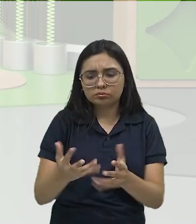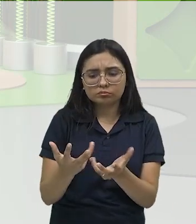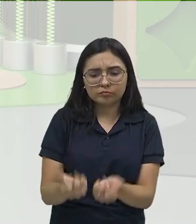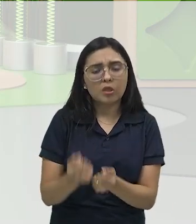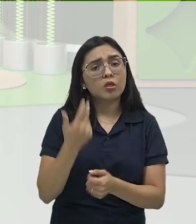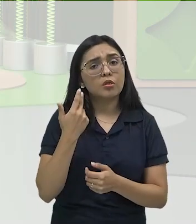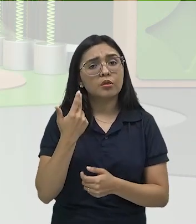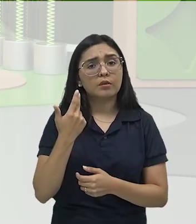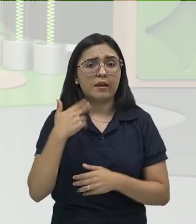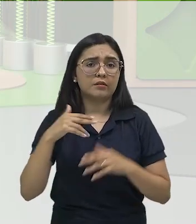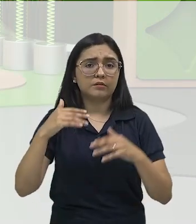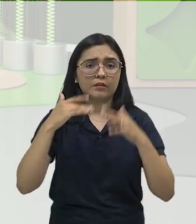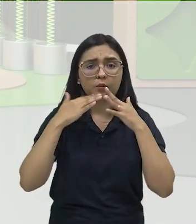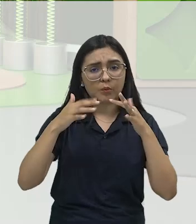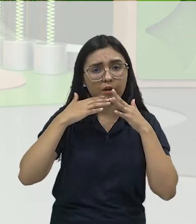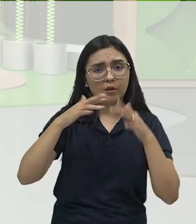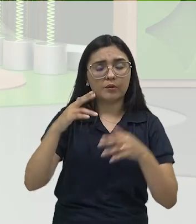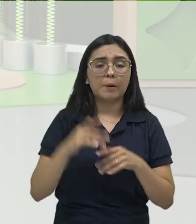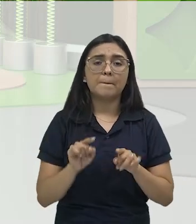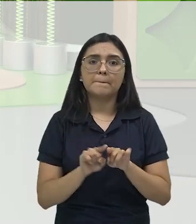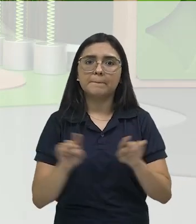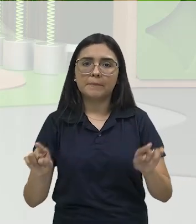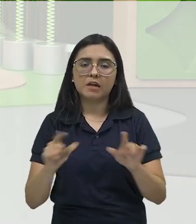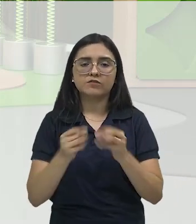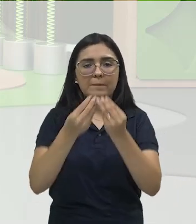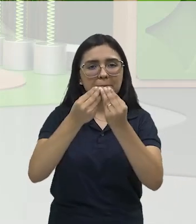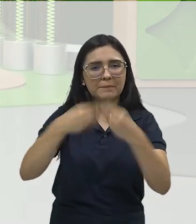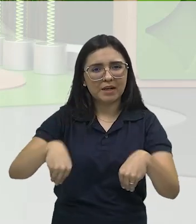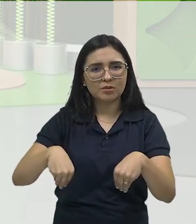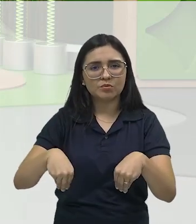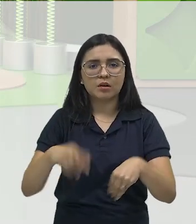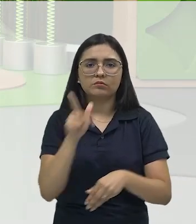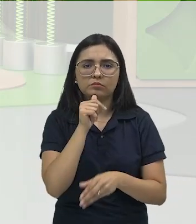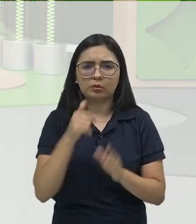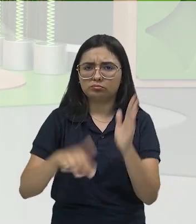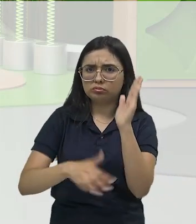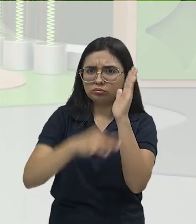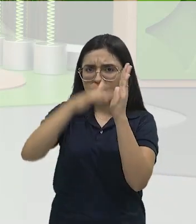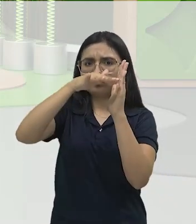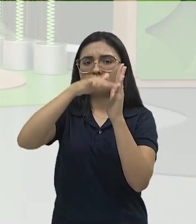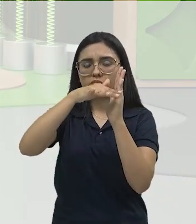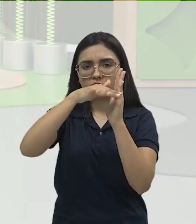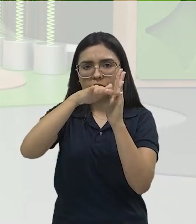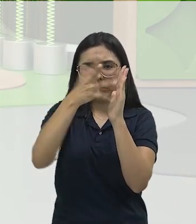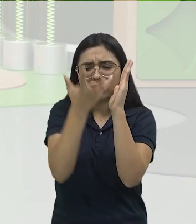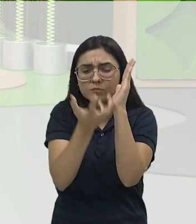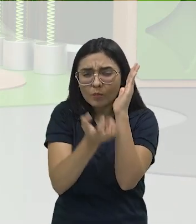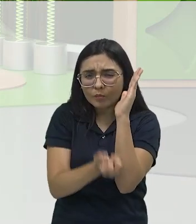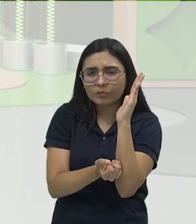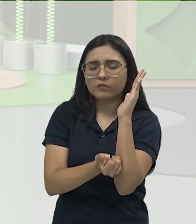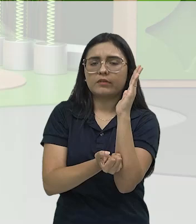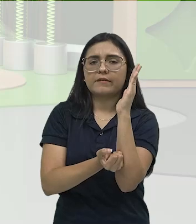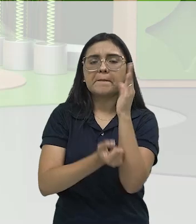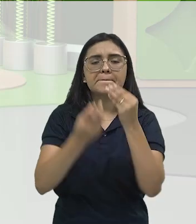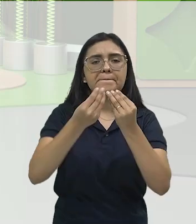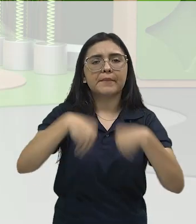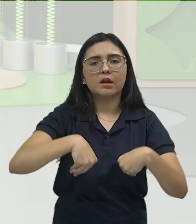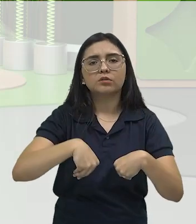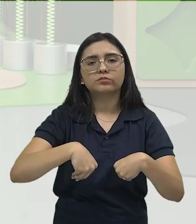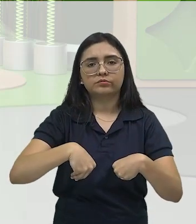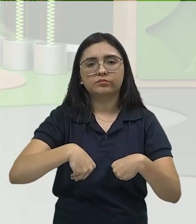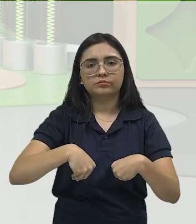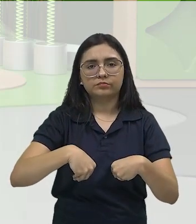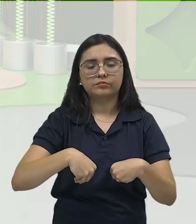que não é normal é ter cheias extremas e secas extremas quase que